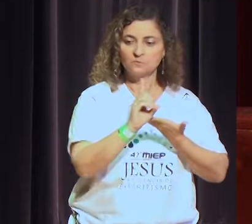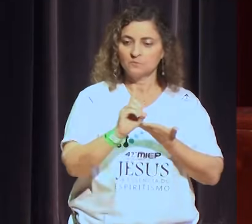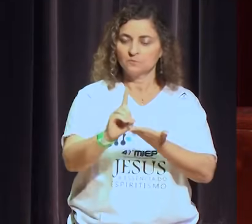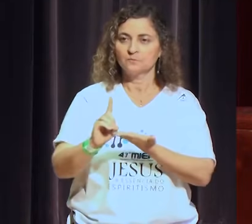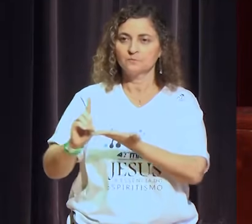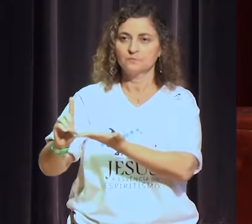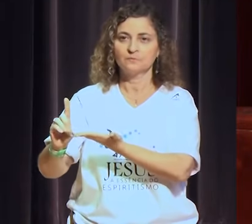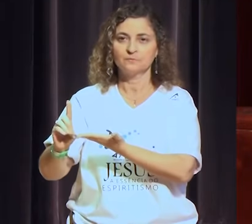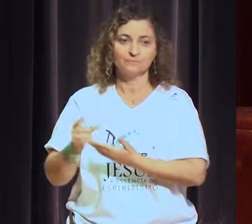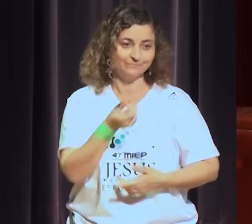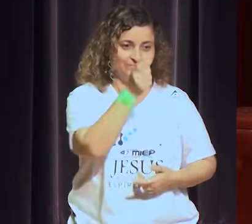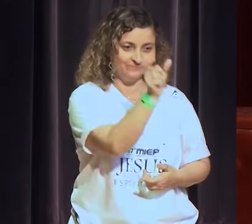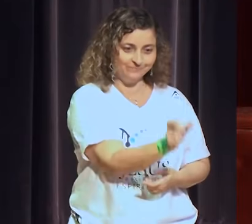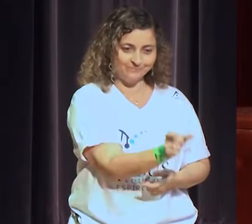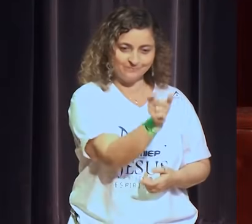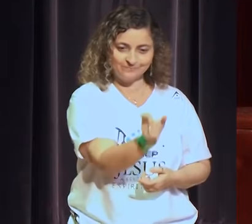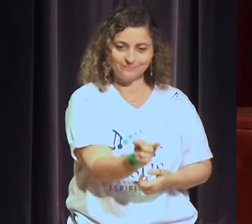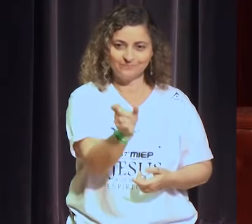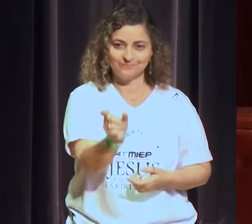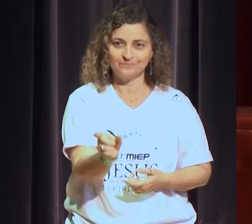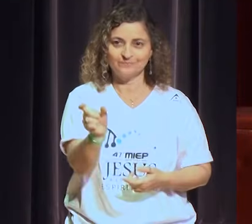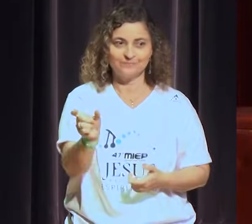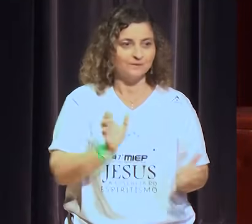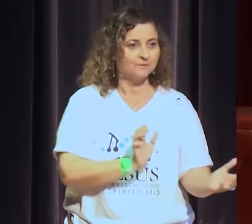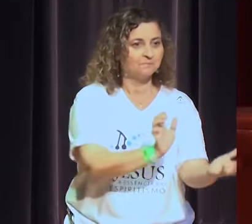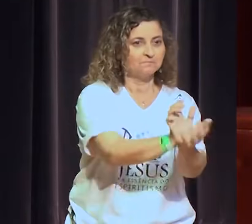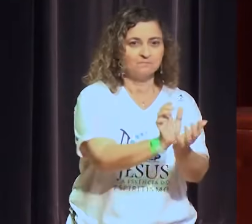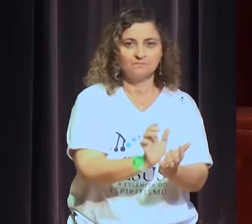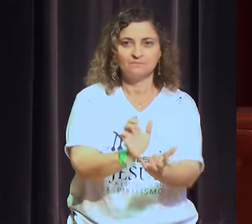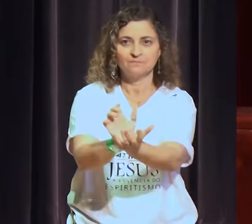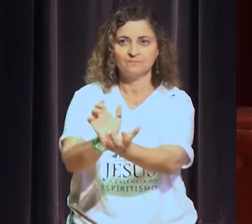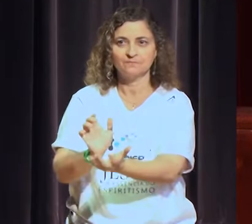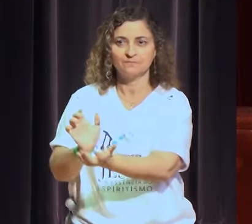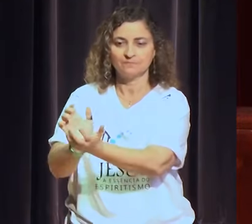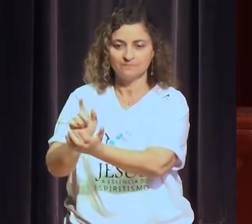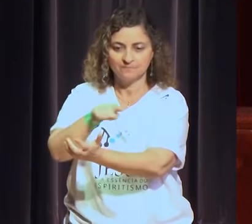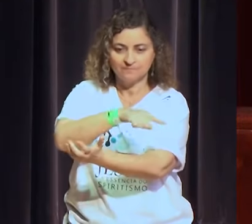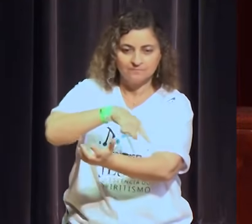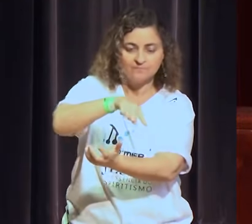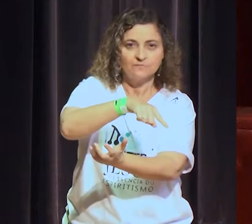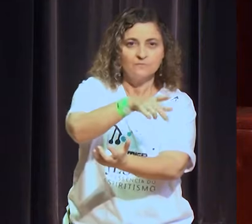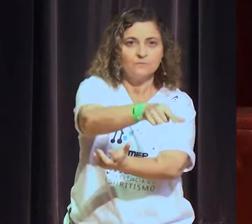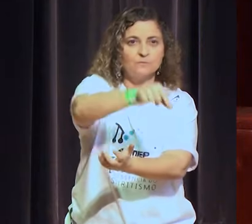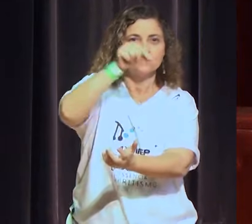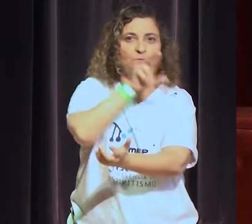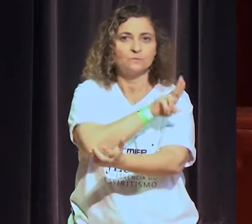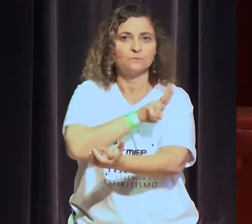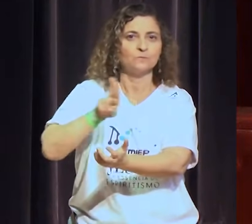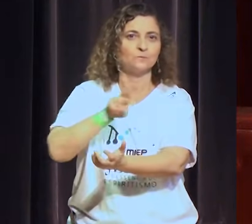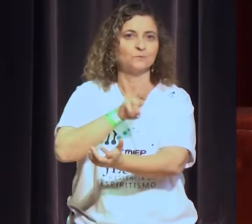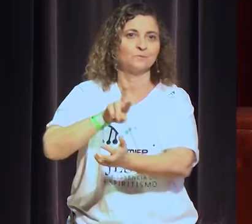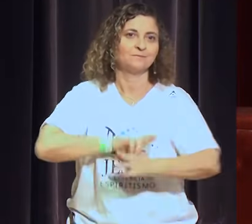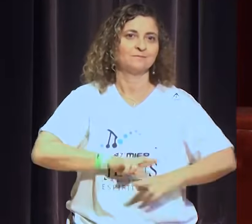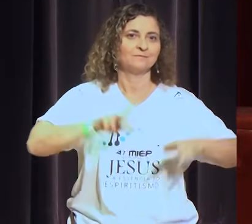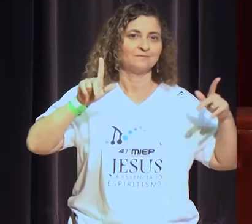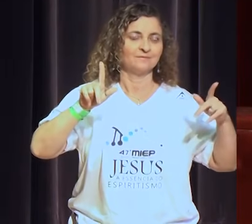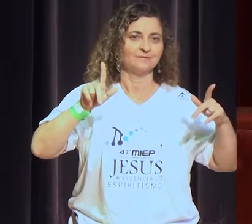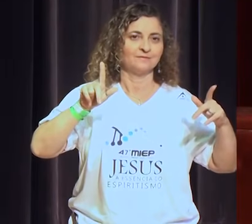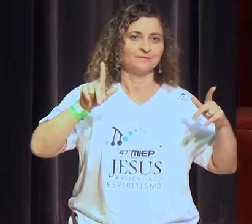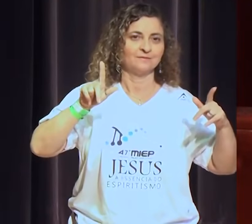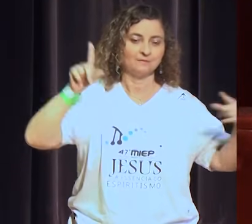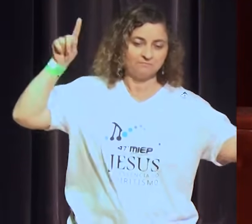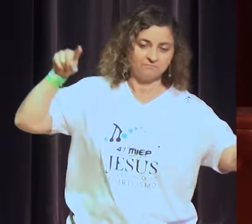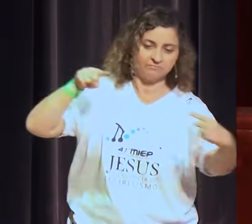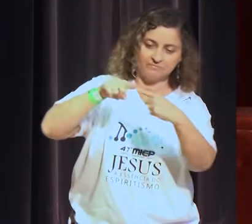deuses. Cada tribo ou cada grupo de tribo vai dar nomes diferentes, mas na essência está